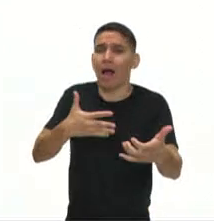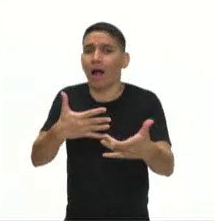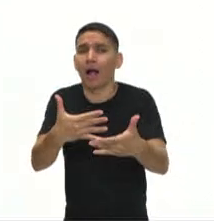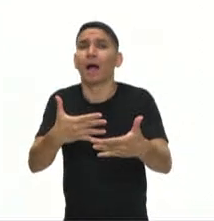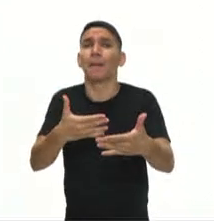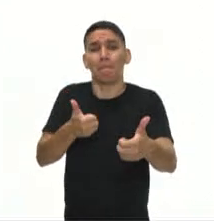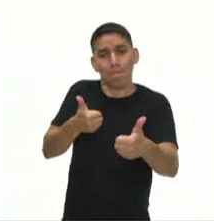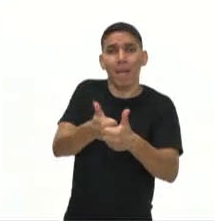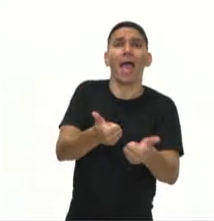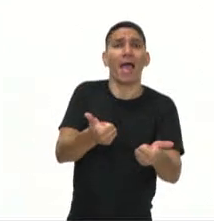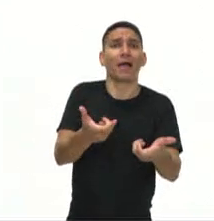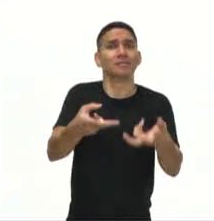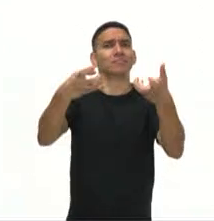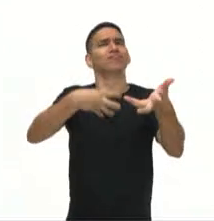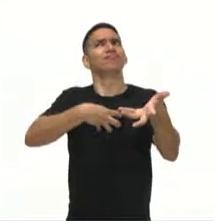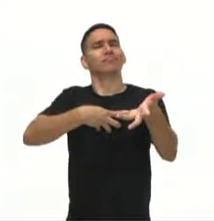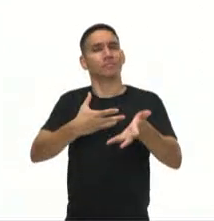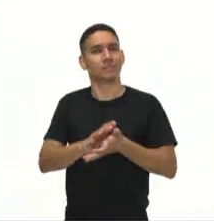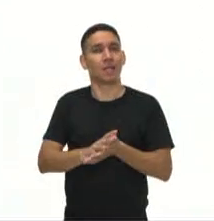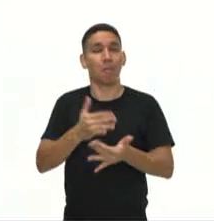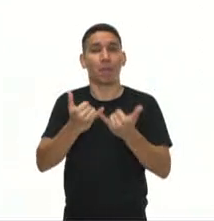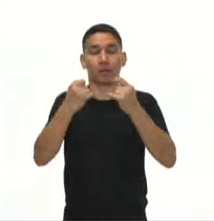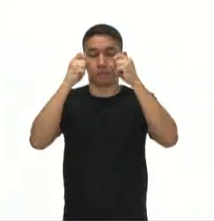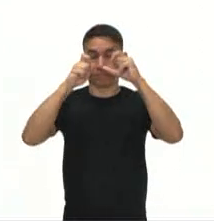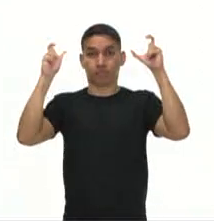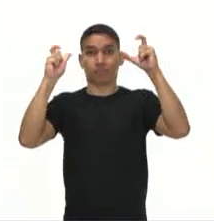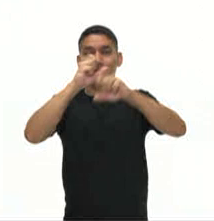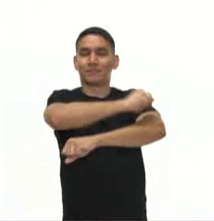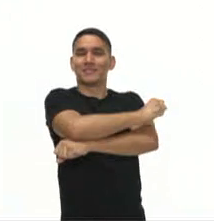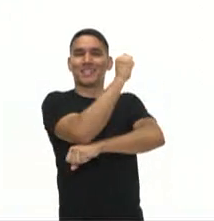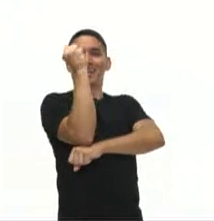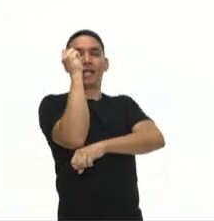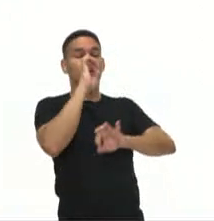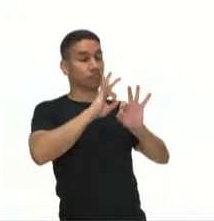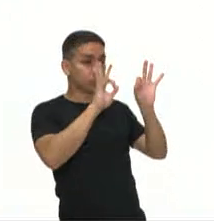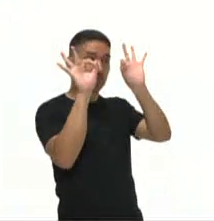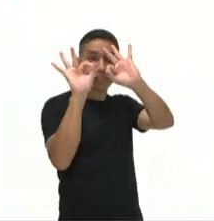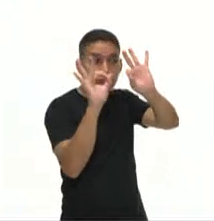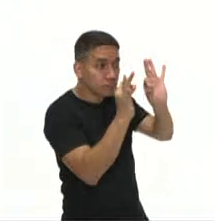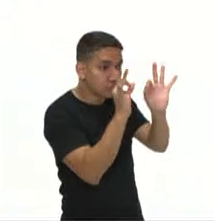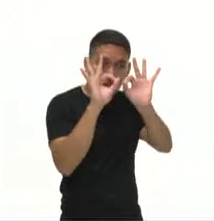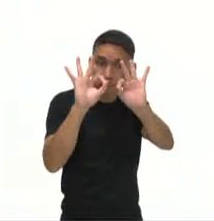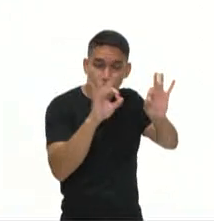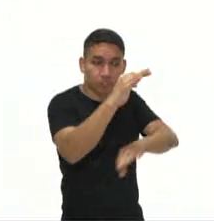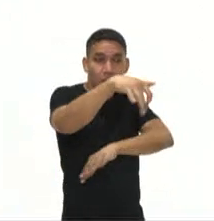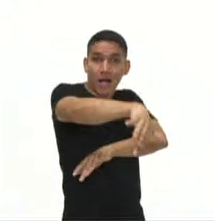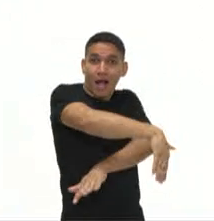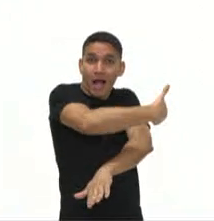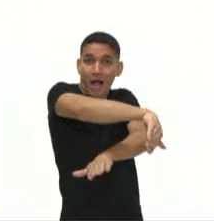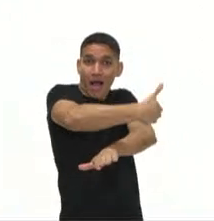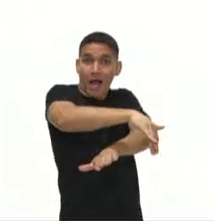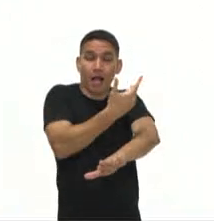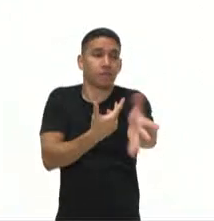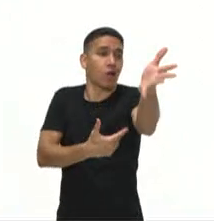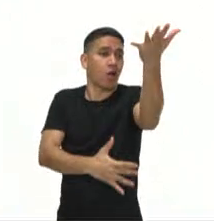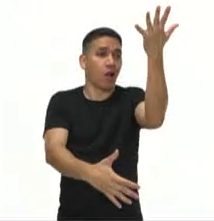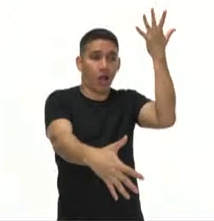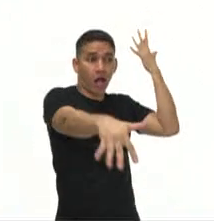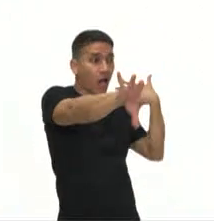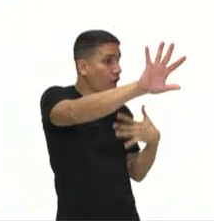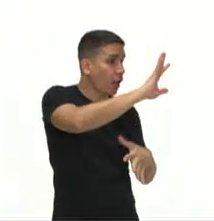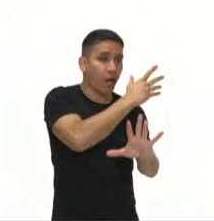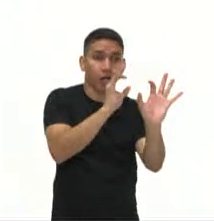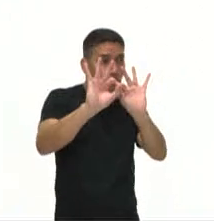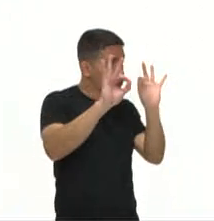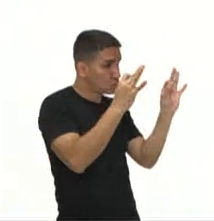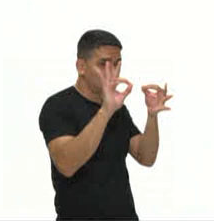próxima e seus olhos saltavam para fora da janela, procurando a estrada, penetrando entre os arbustos,